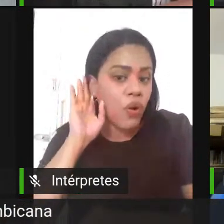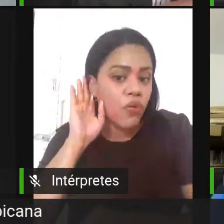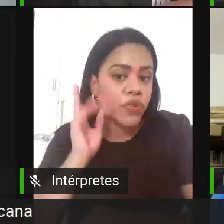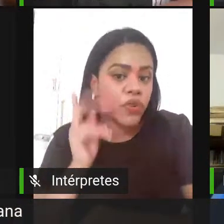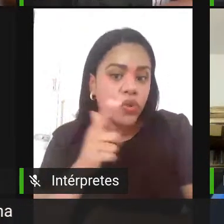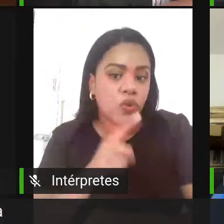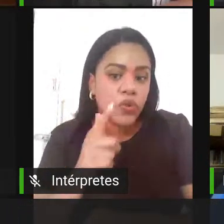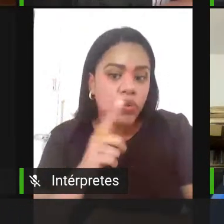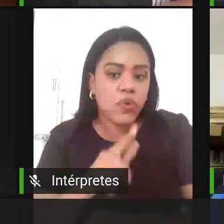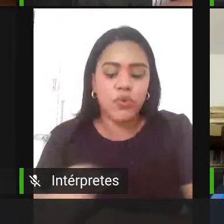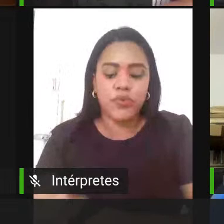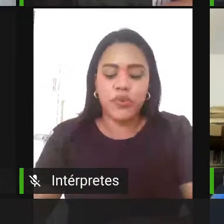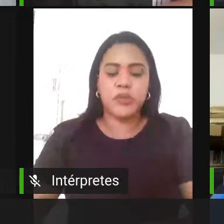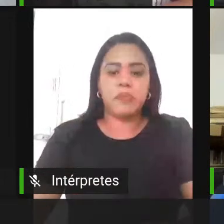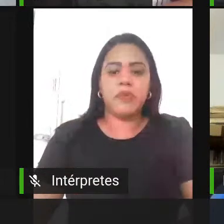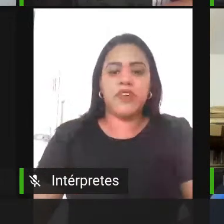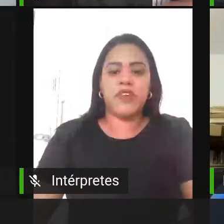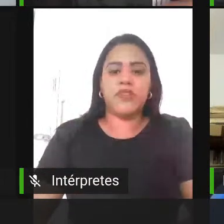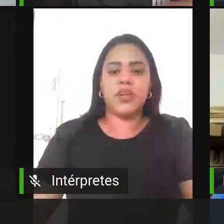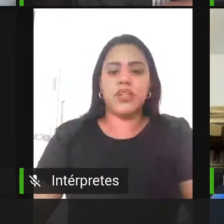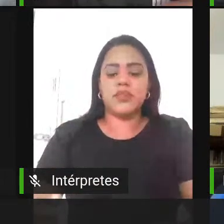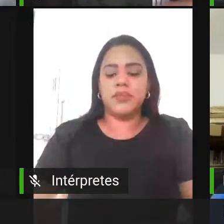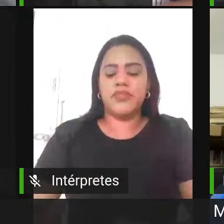Liga, consegue me ouvir?